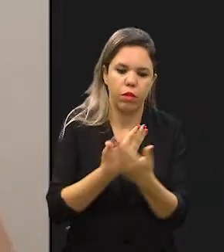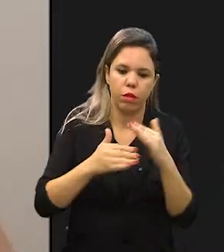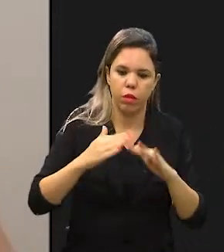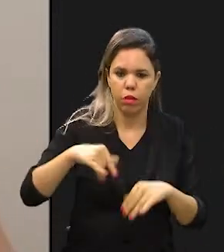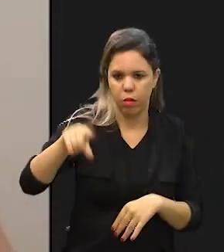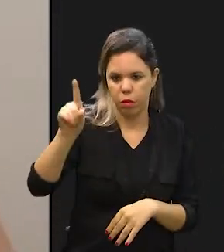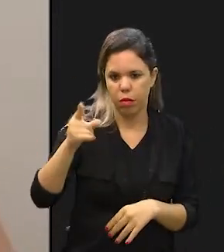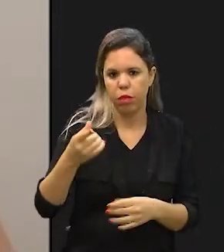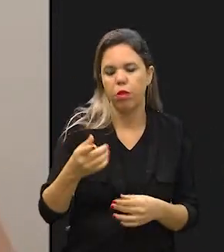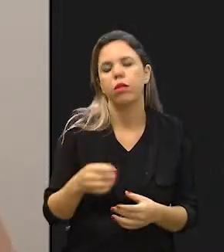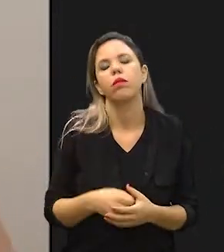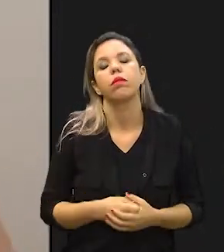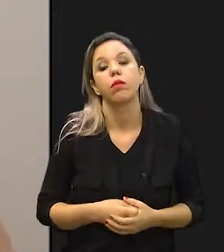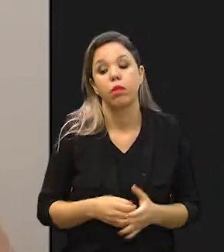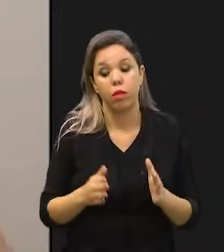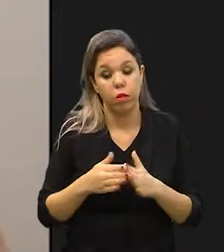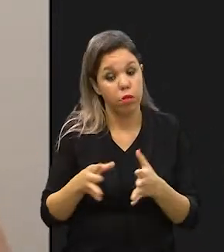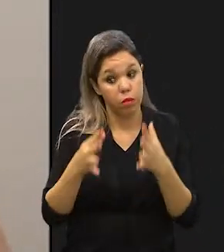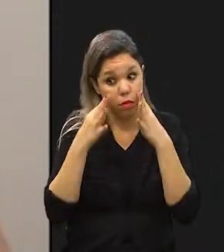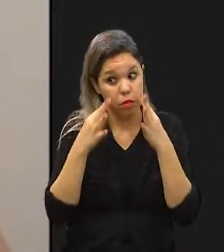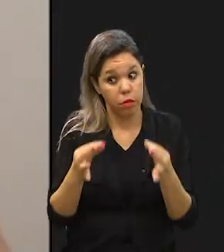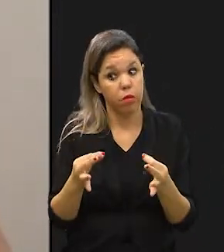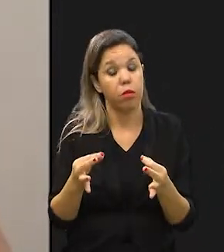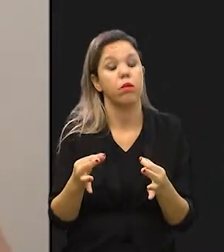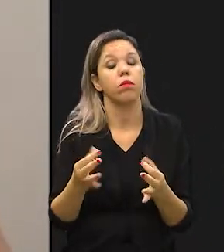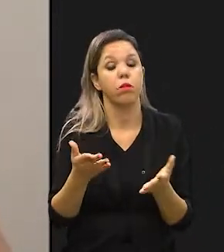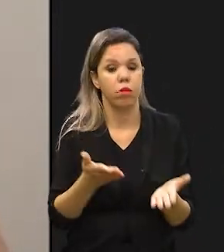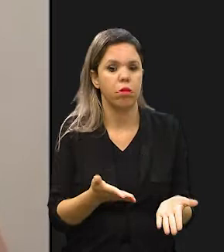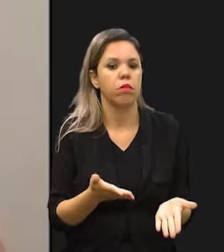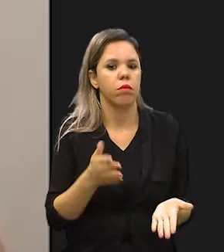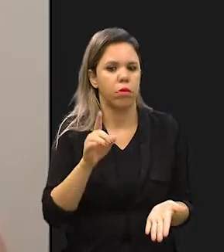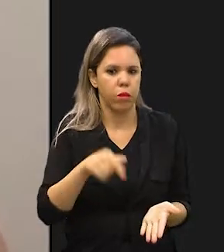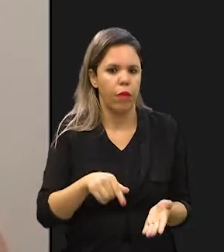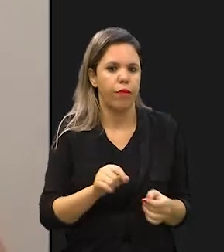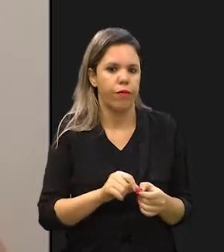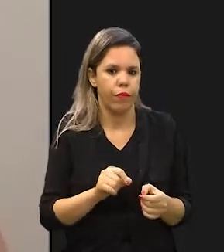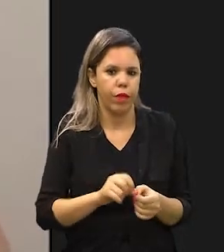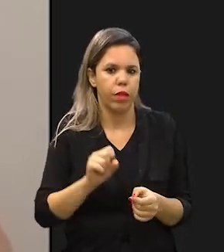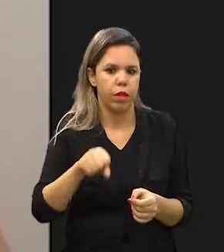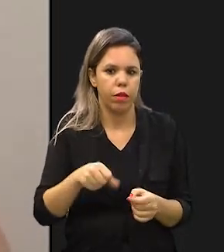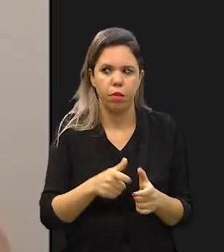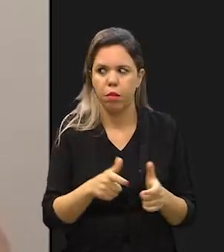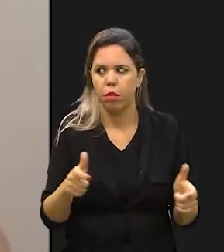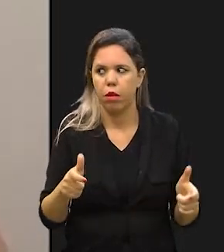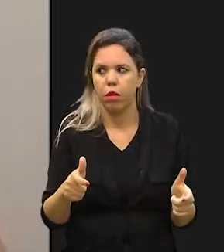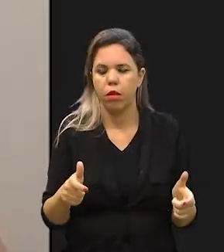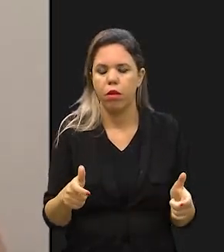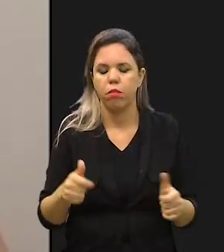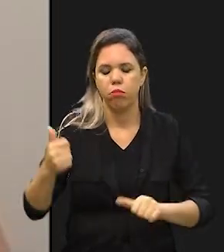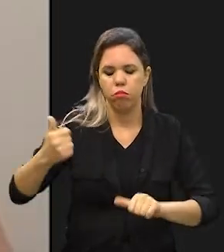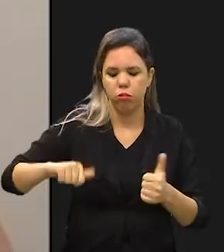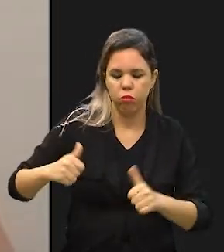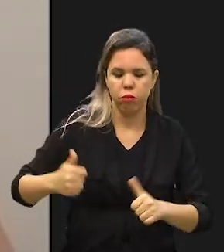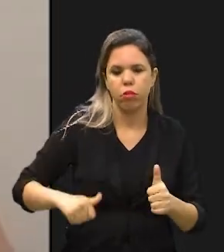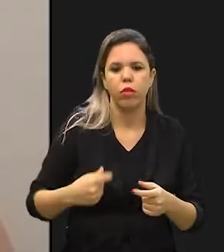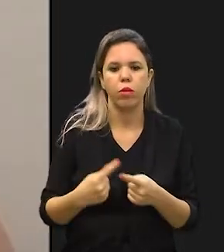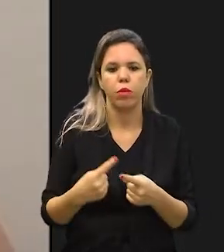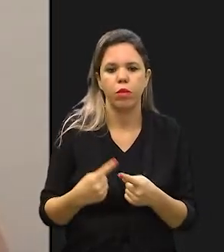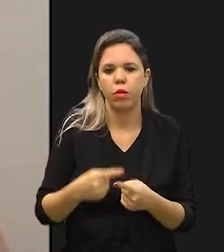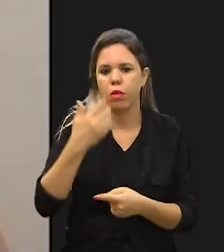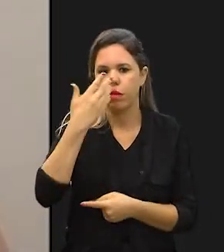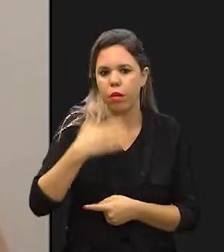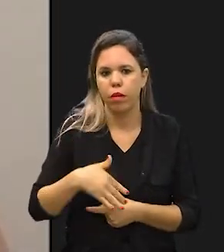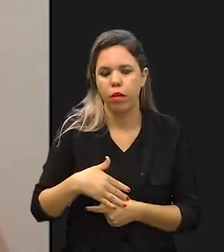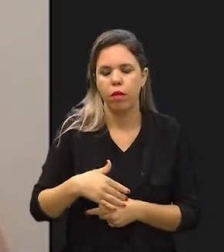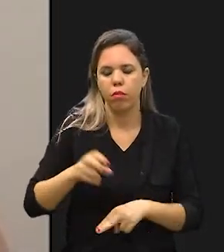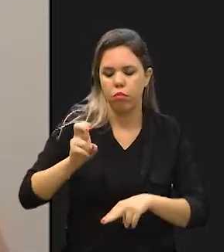para a escola, mas é na escola que chama mais a atenção, que geralmente é feita assim a maior parte dos diagnósticos. Porque quando a criança